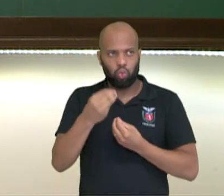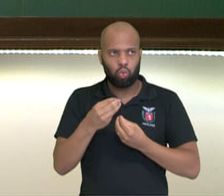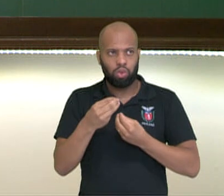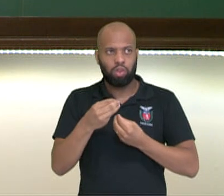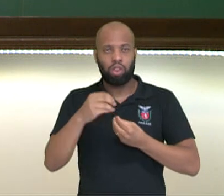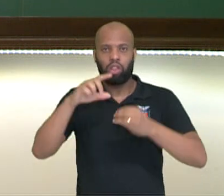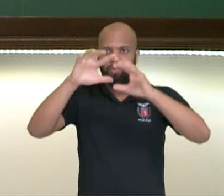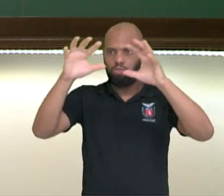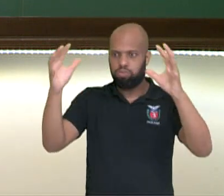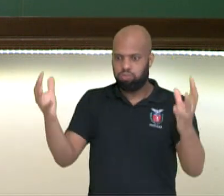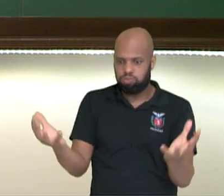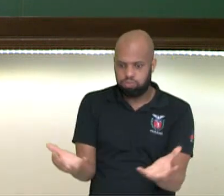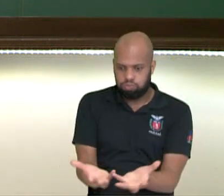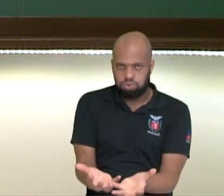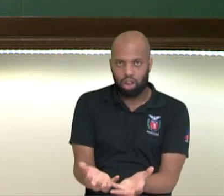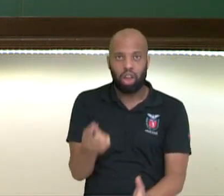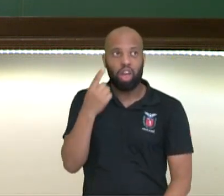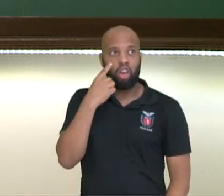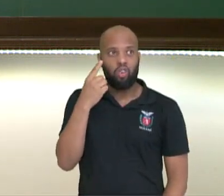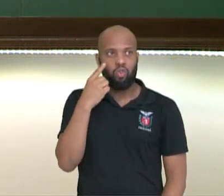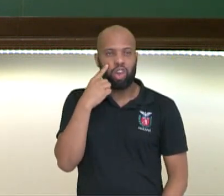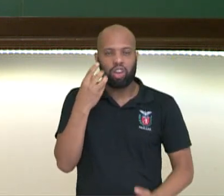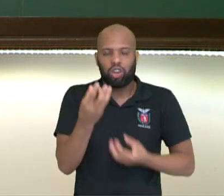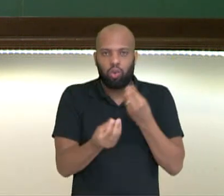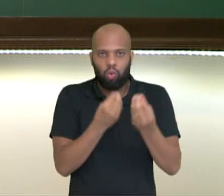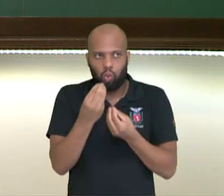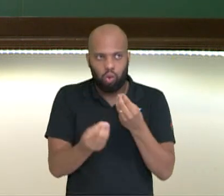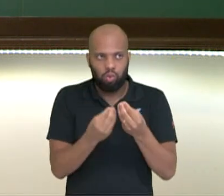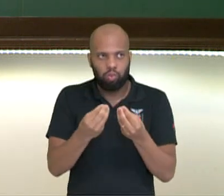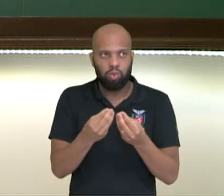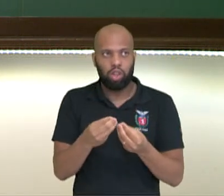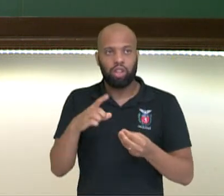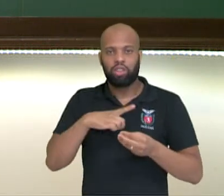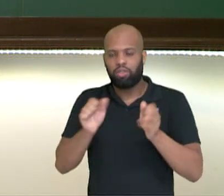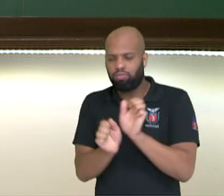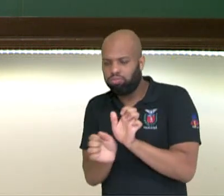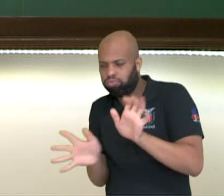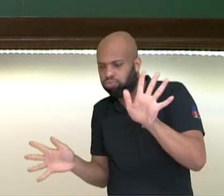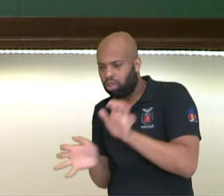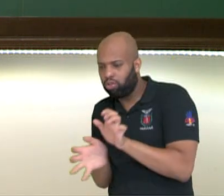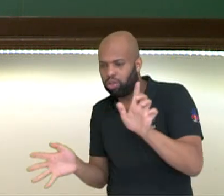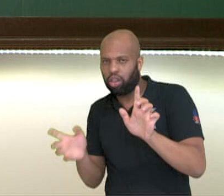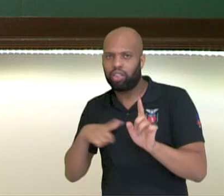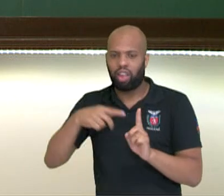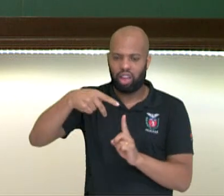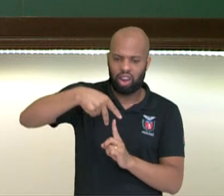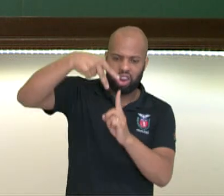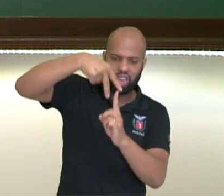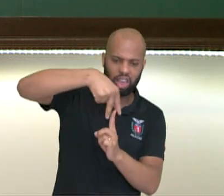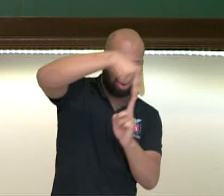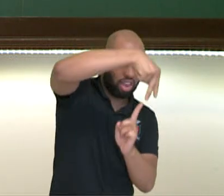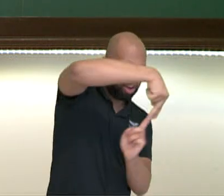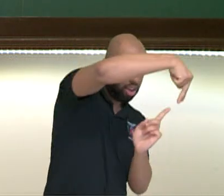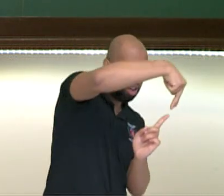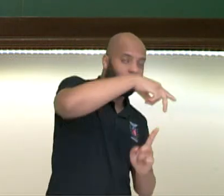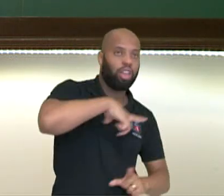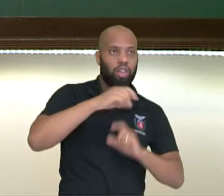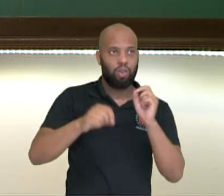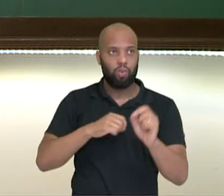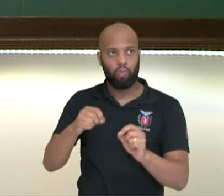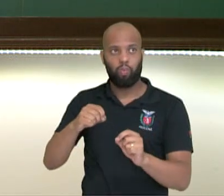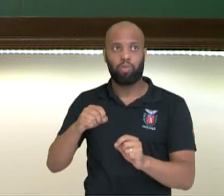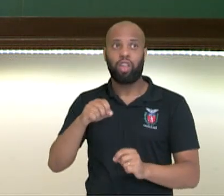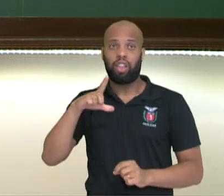campo esférico. E esse campo ele é de repulsão para fora, com cargas elétricas positivas, e